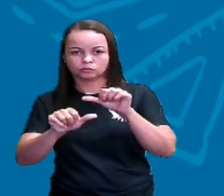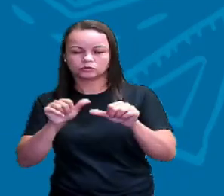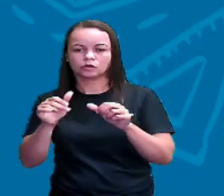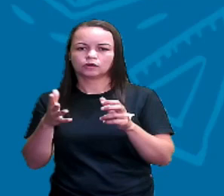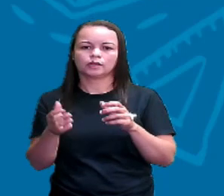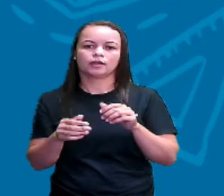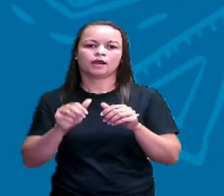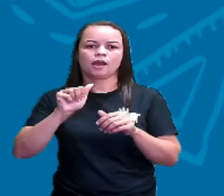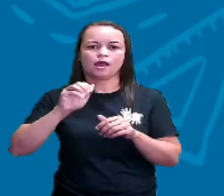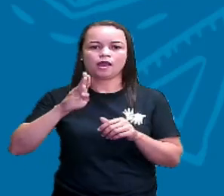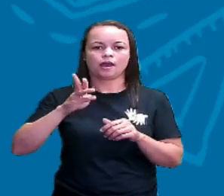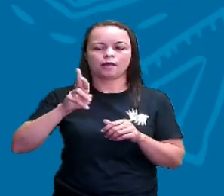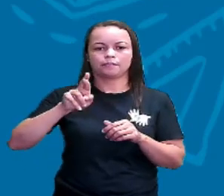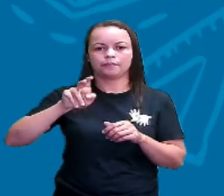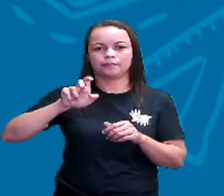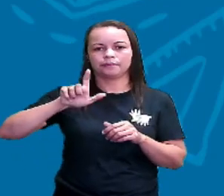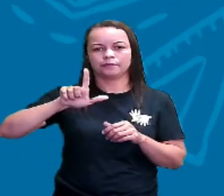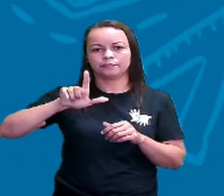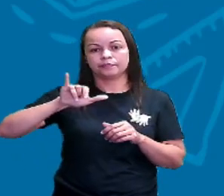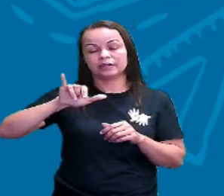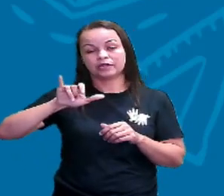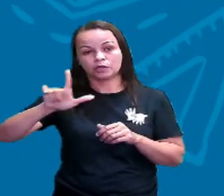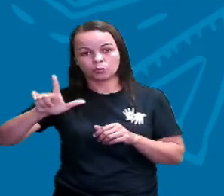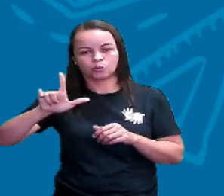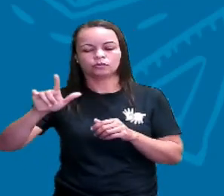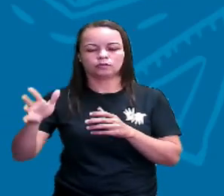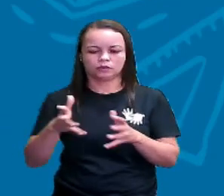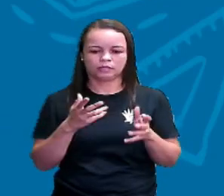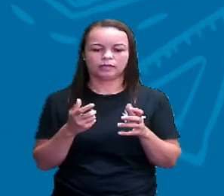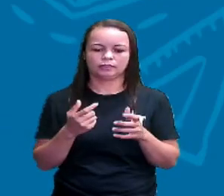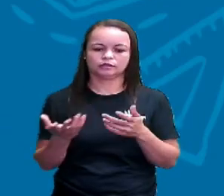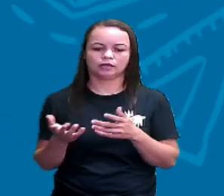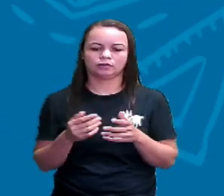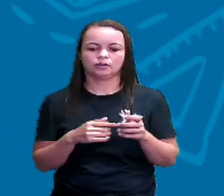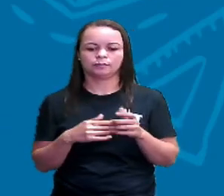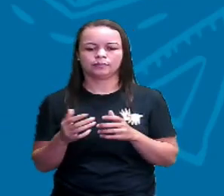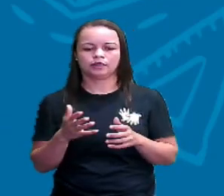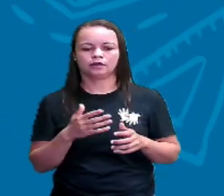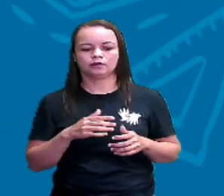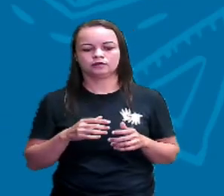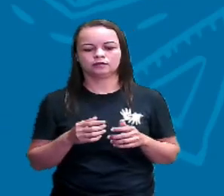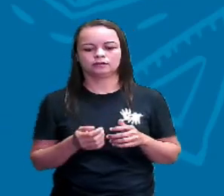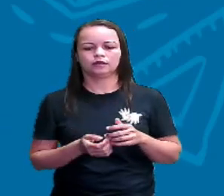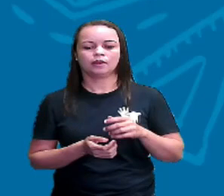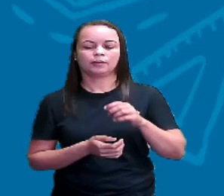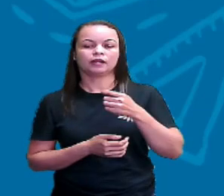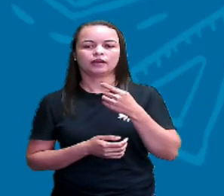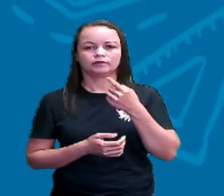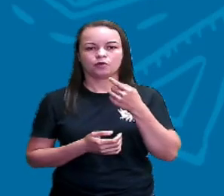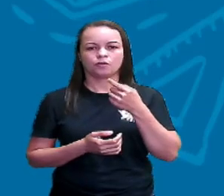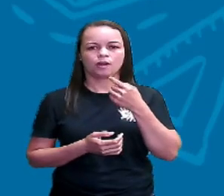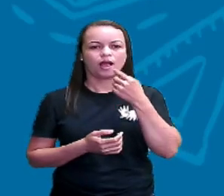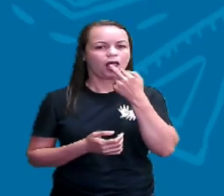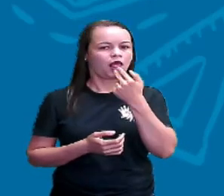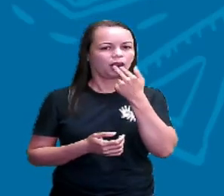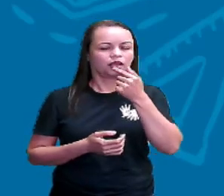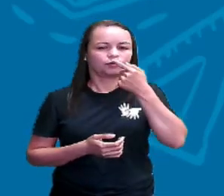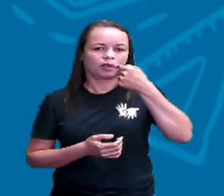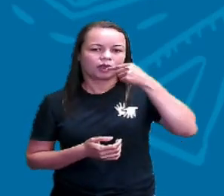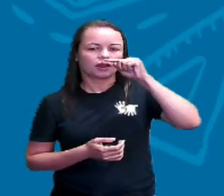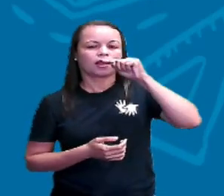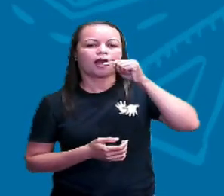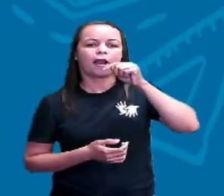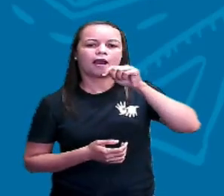espanhol a gente pronuncia o L, a língua toca no céu da boca, abril, tá bom? Então a gente